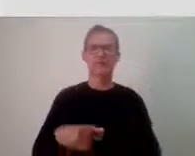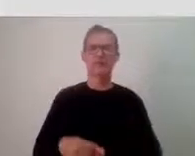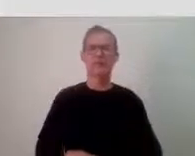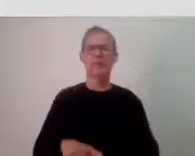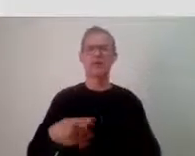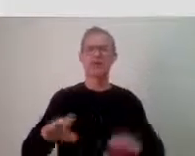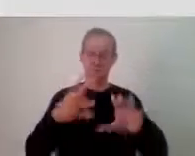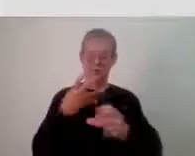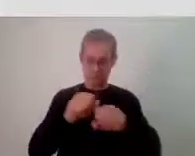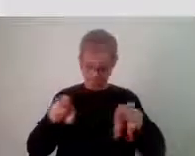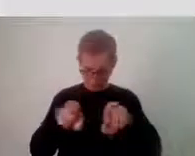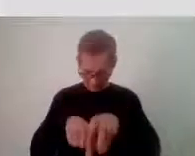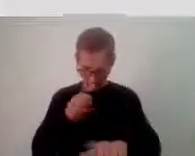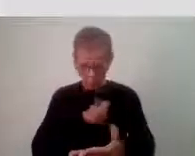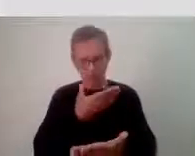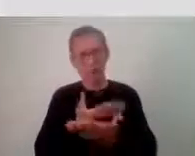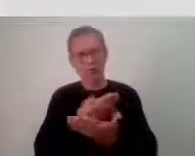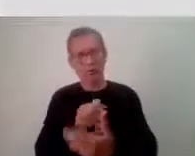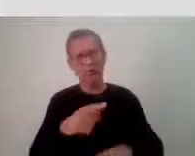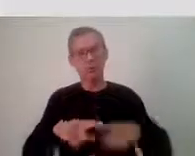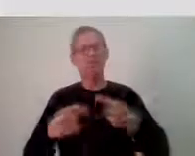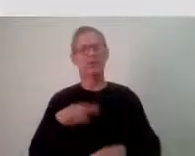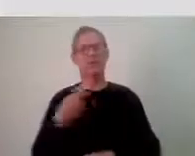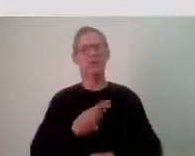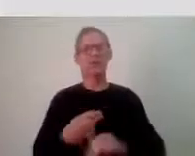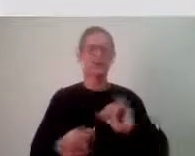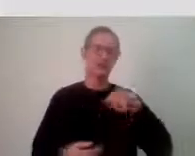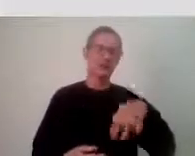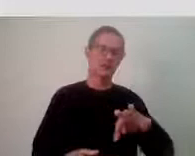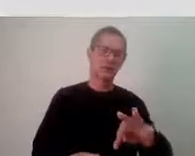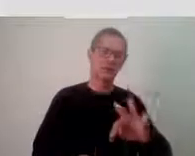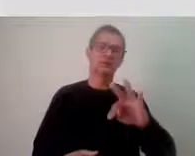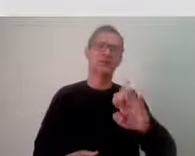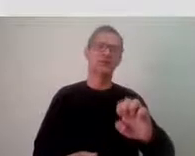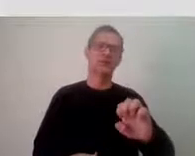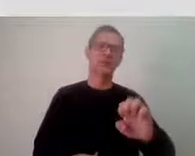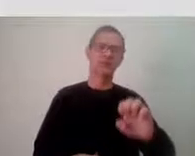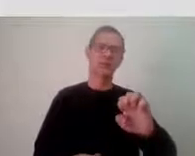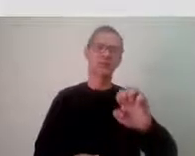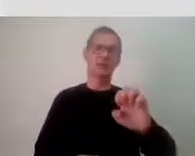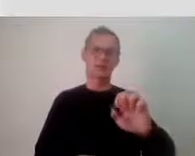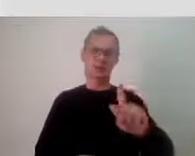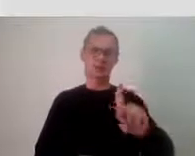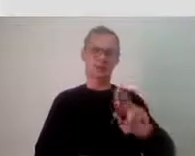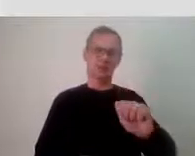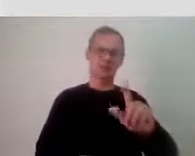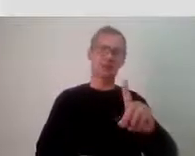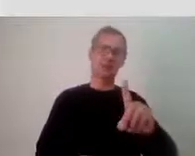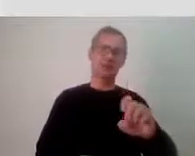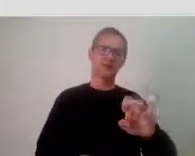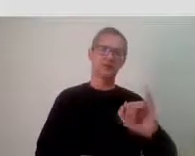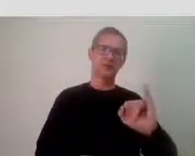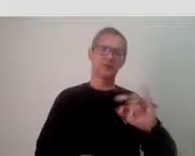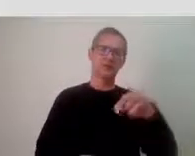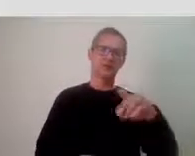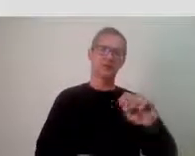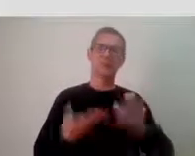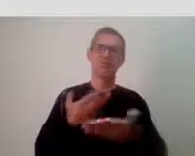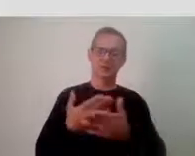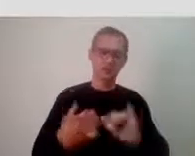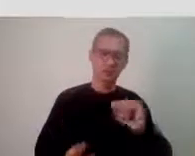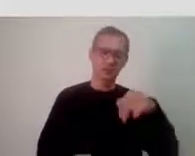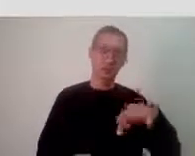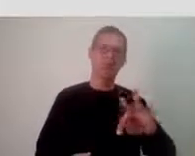partes. E também nós falamos um pouco sobre as nossas integrais definidas. Depois falamos das nossas